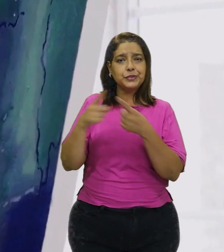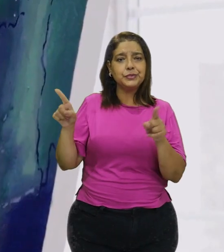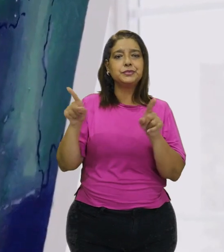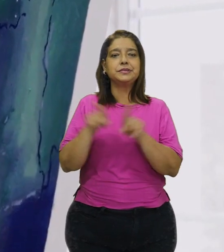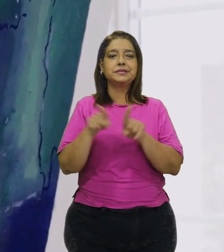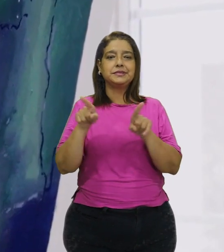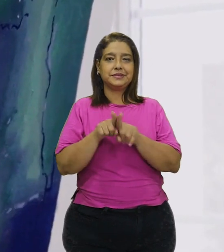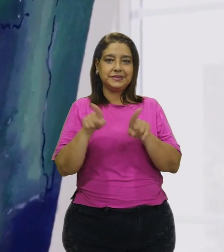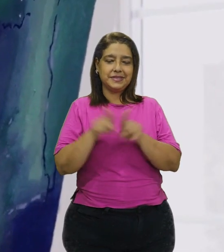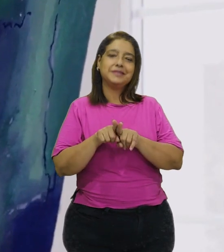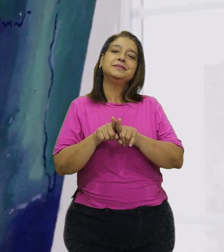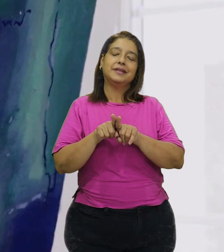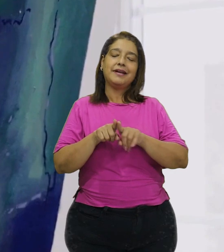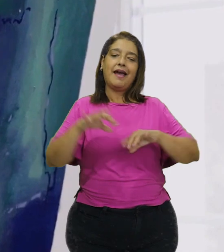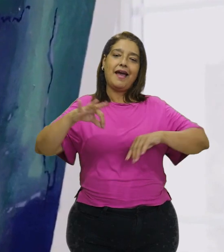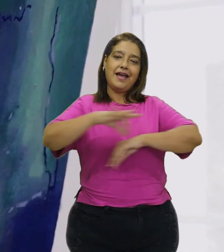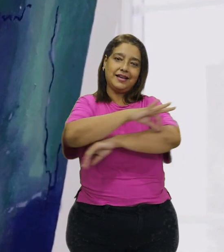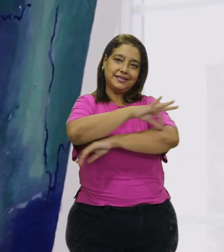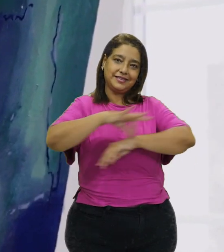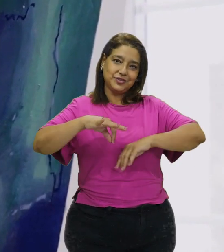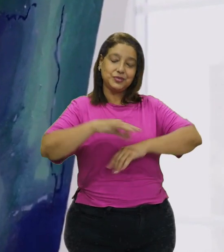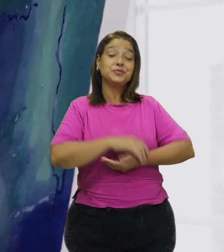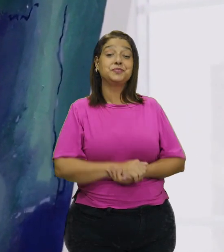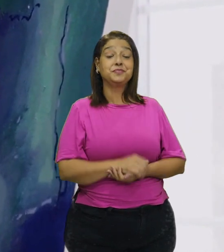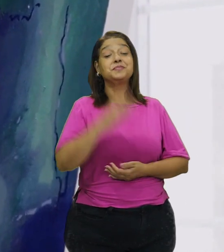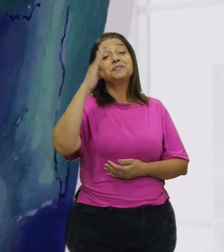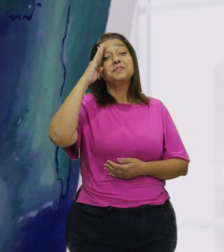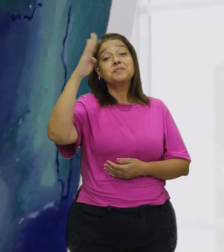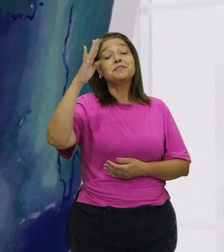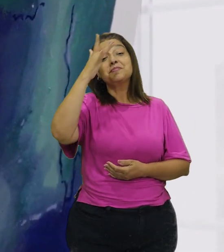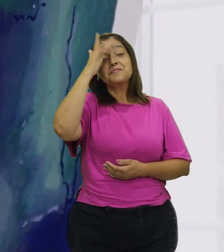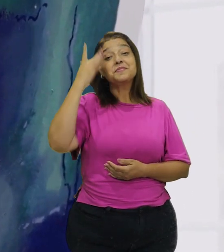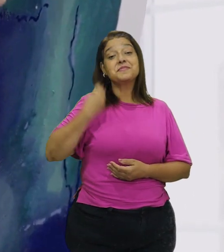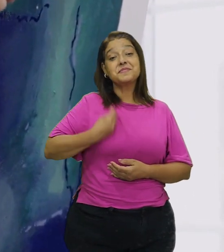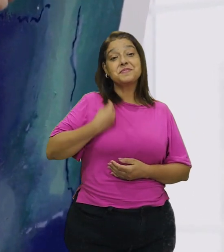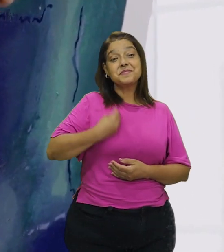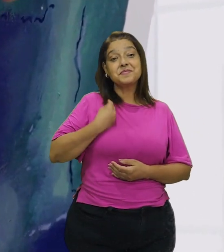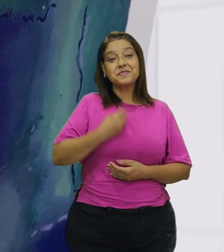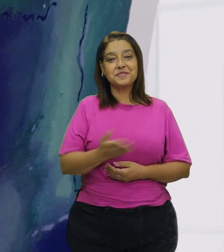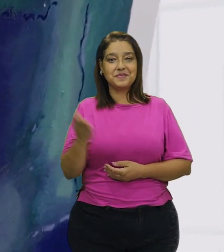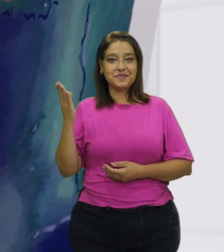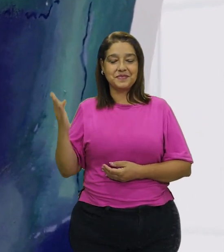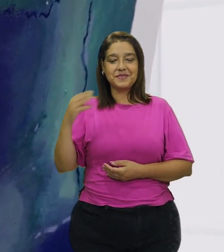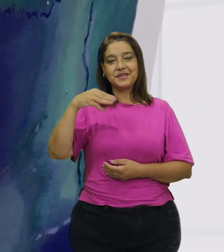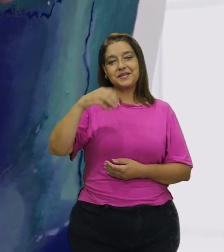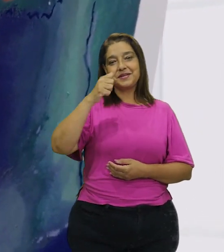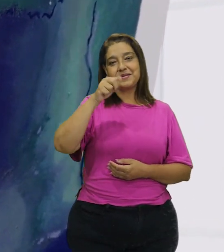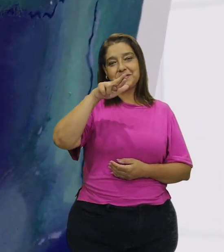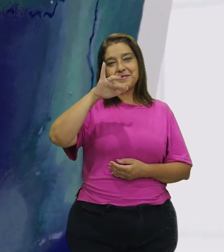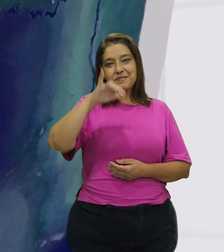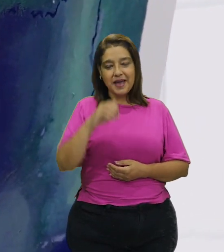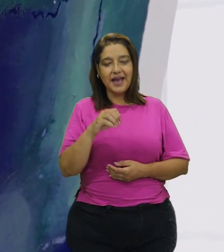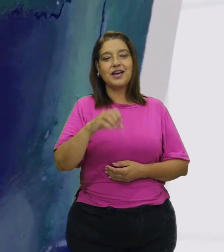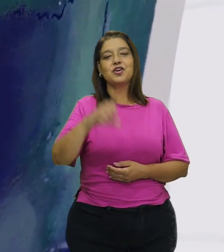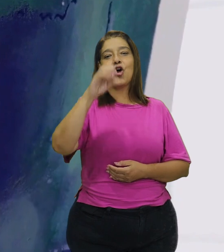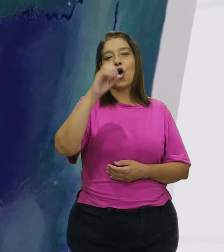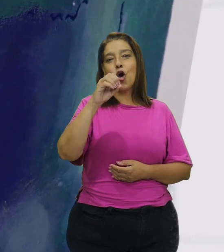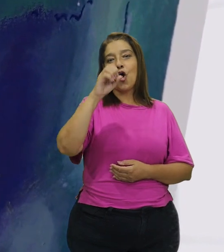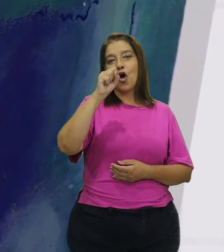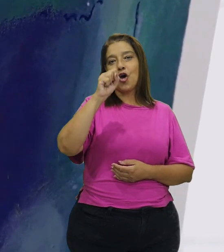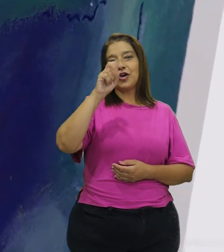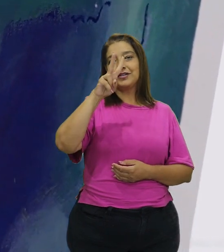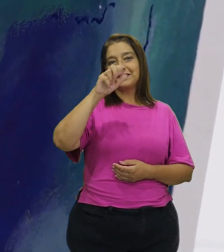música e da arquitetura. Entre os principais participantes estavam Mário de Andrade, Oswaldo